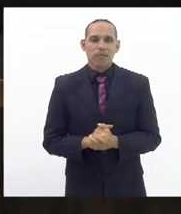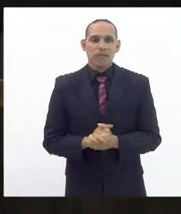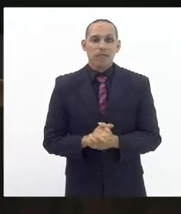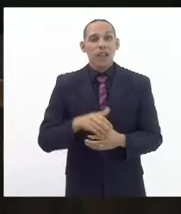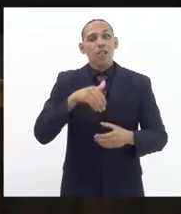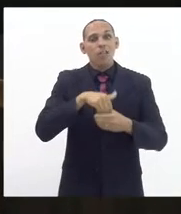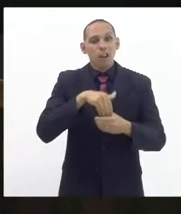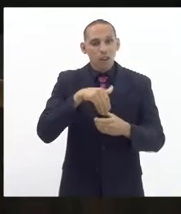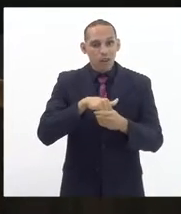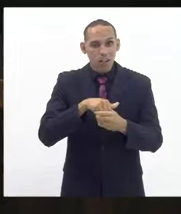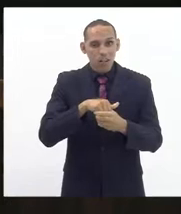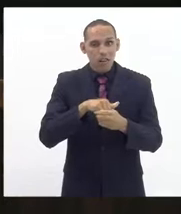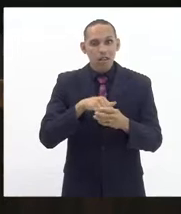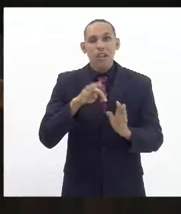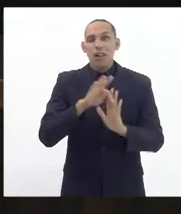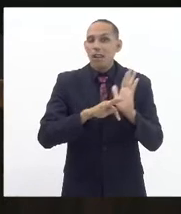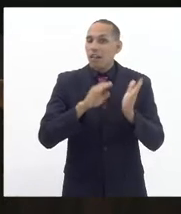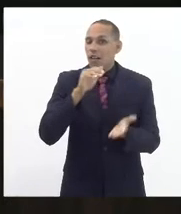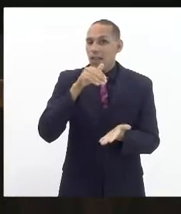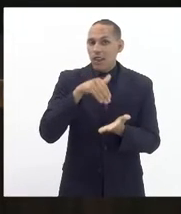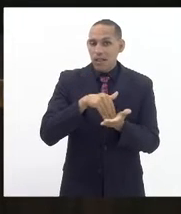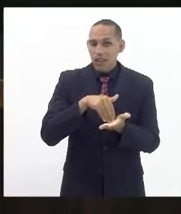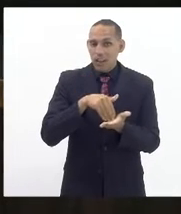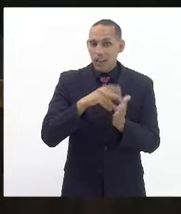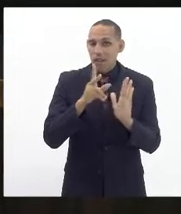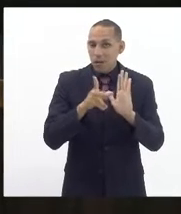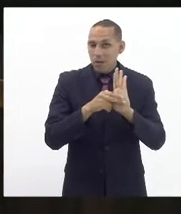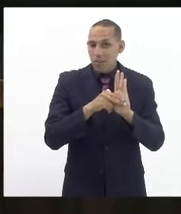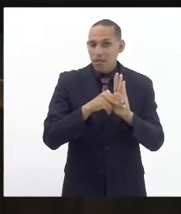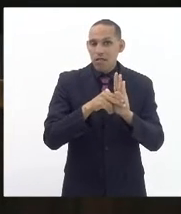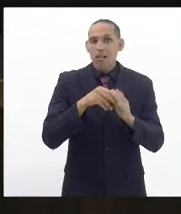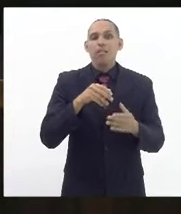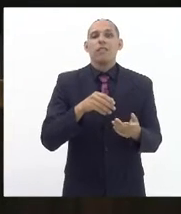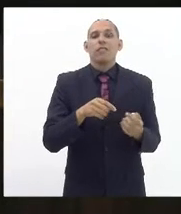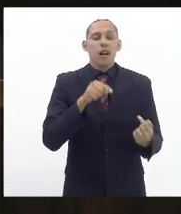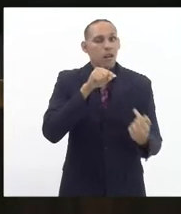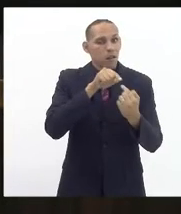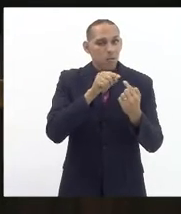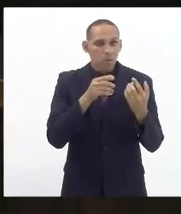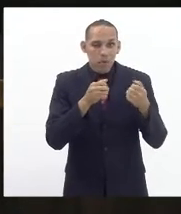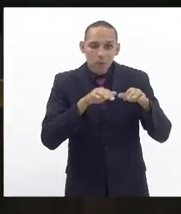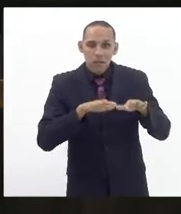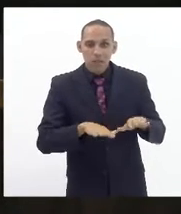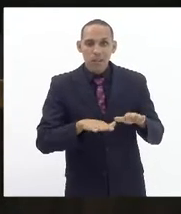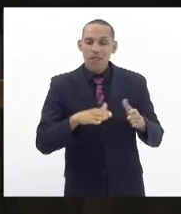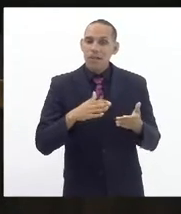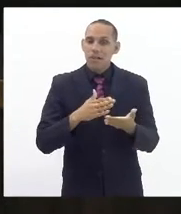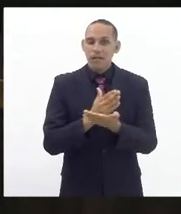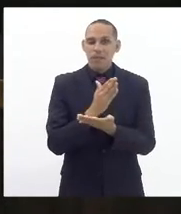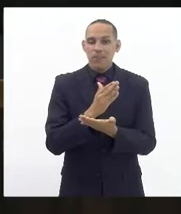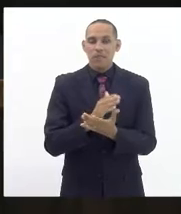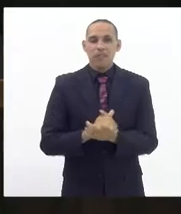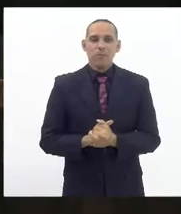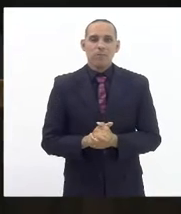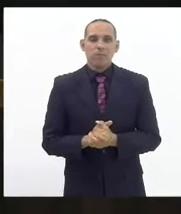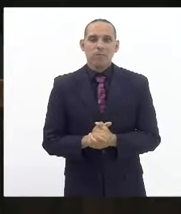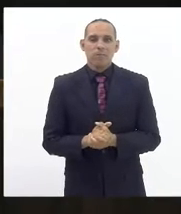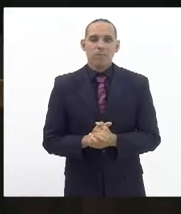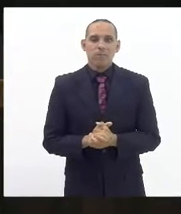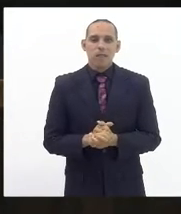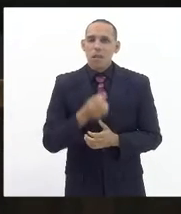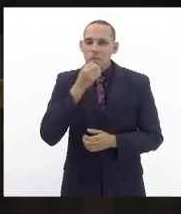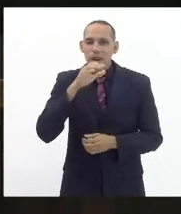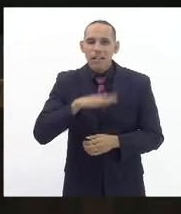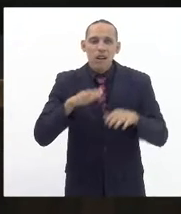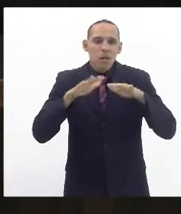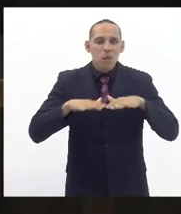Em votação, a redação final, assim emendada. Senhores que aprovam, perguntas como estão. Aprovado. É autônomo. Boa tarde